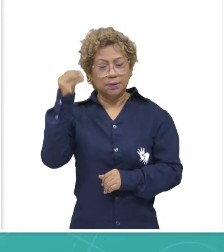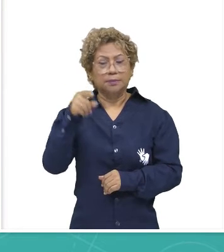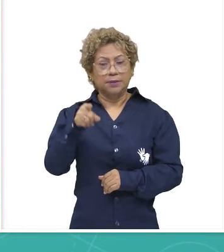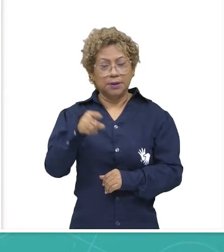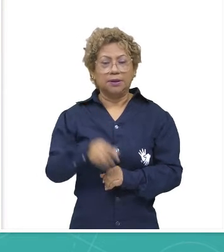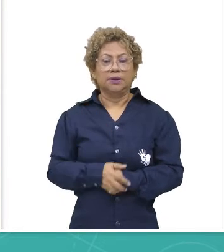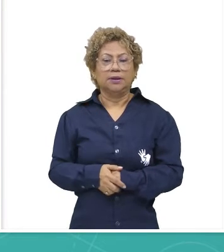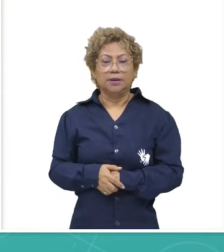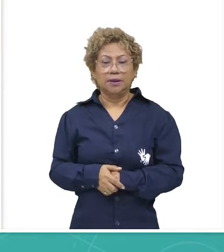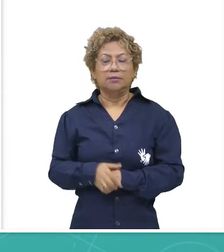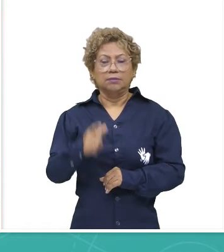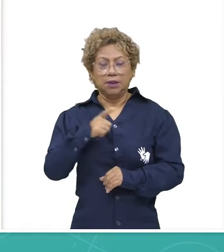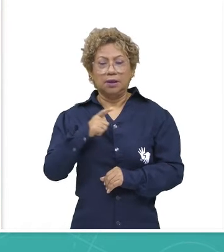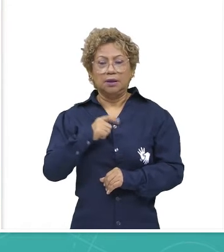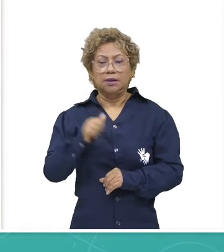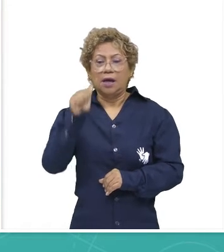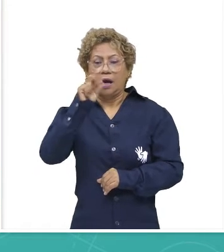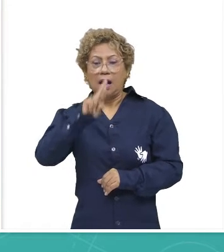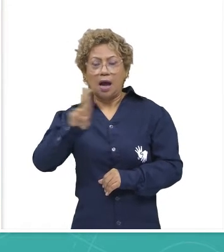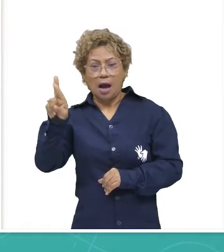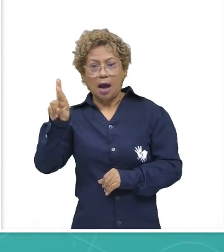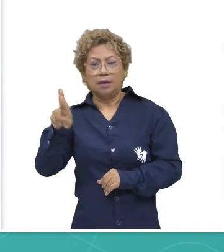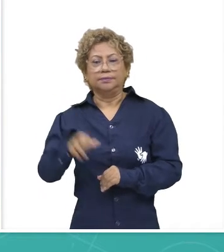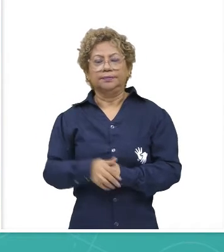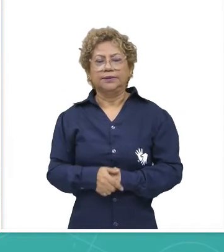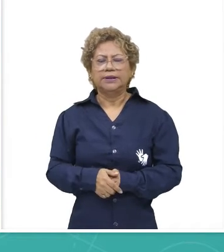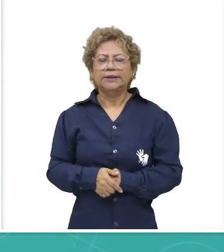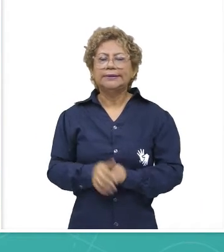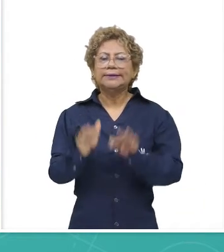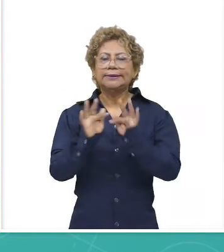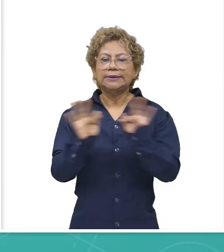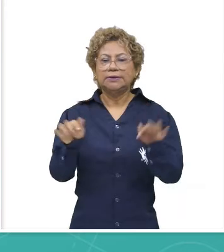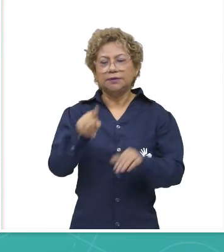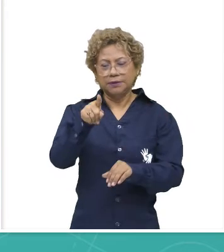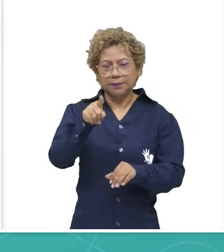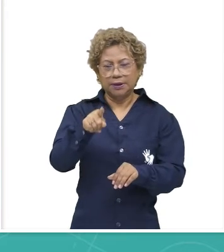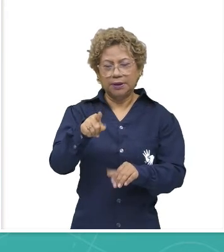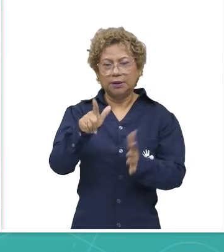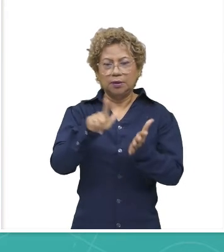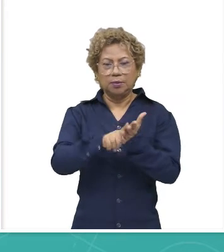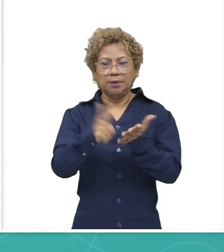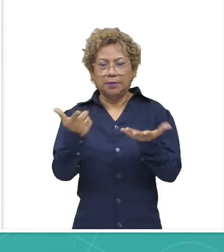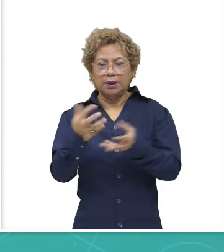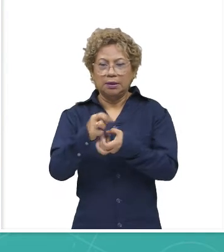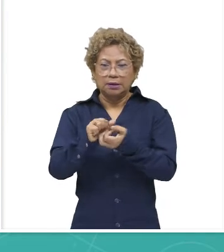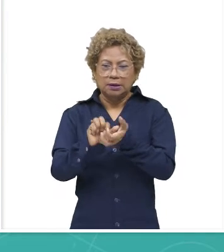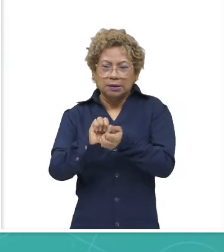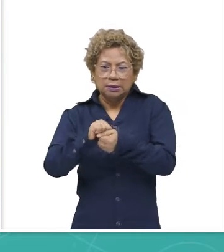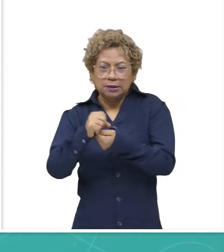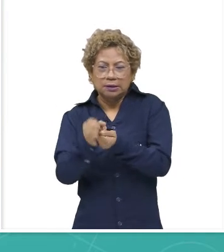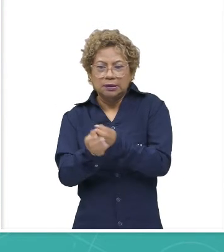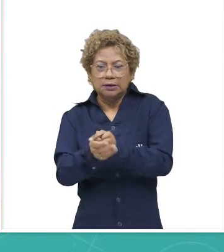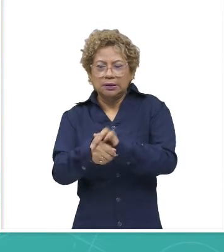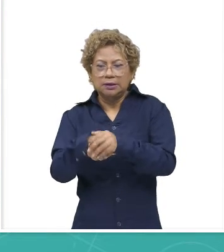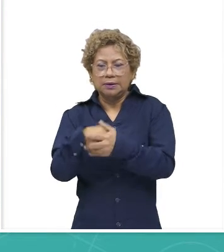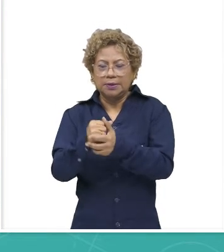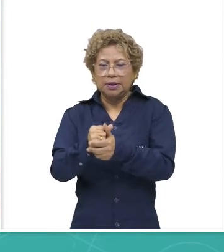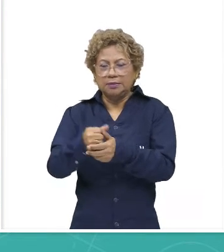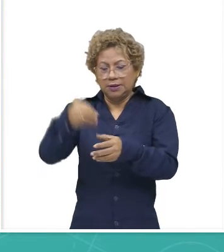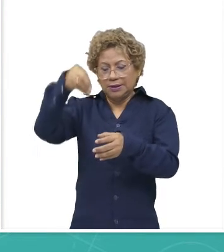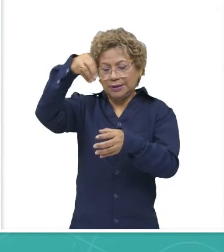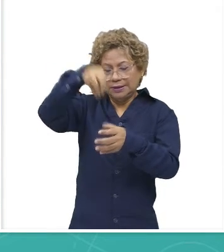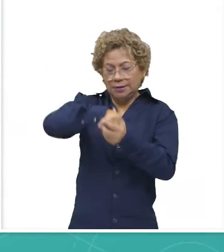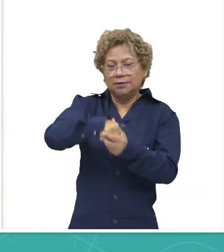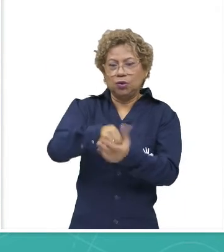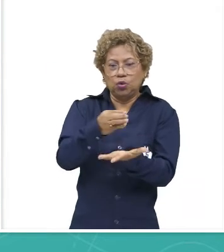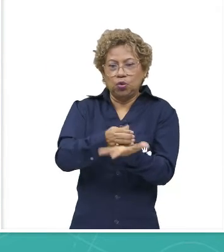ar ocupa espaço. O procedimento, muito simples, gente. Pega um papel, amassa, aperta bem no fundo do copo.